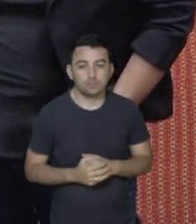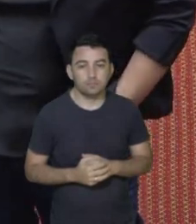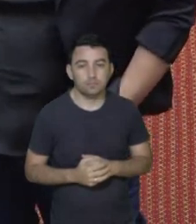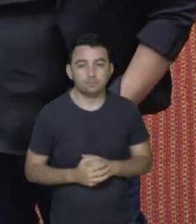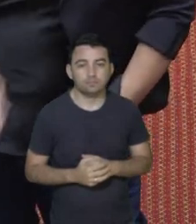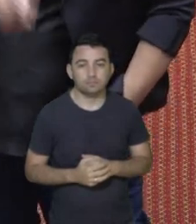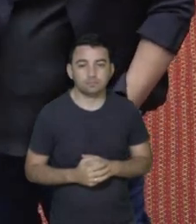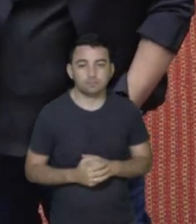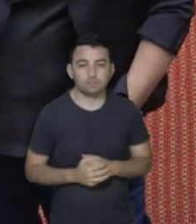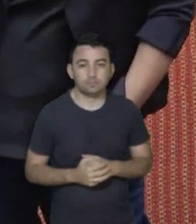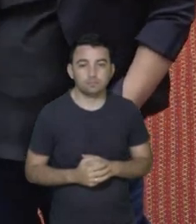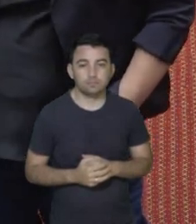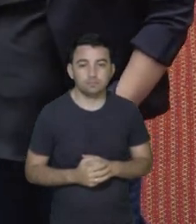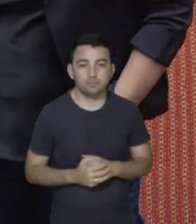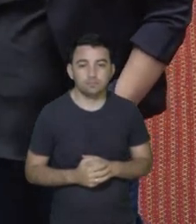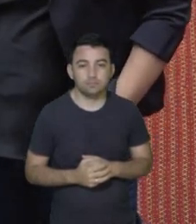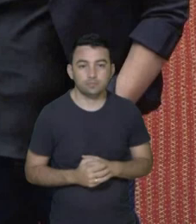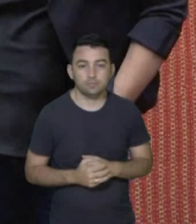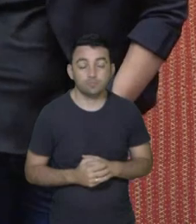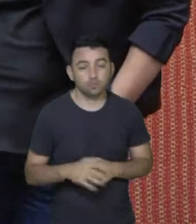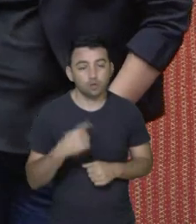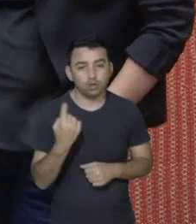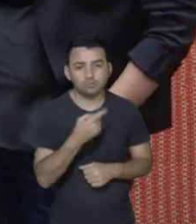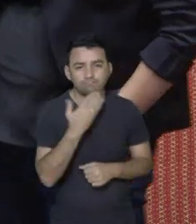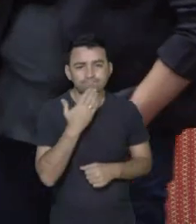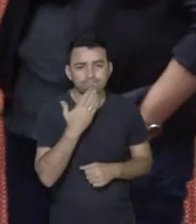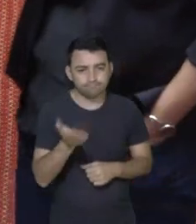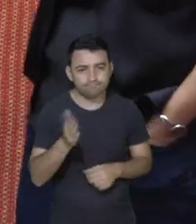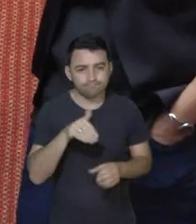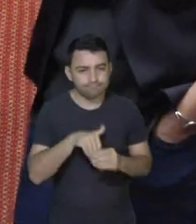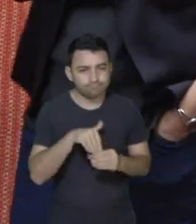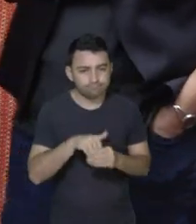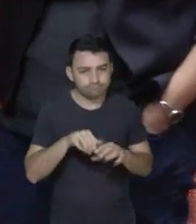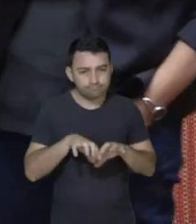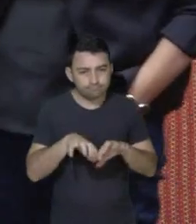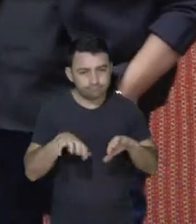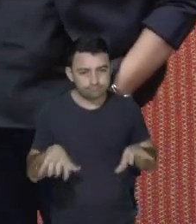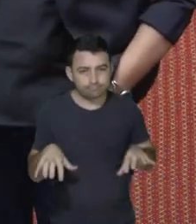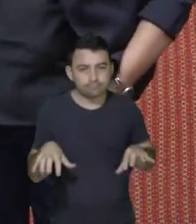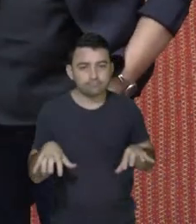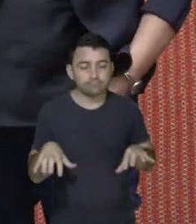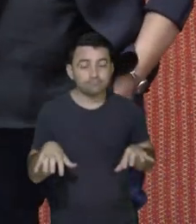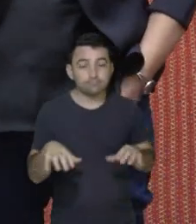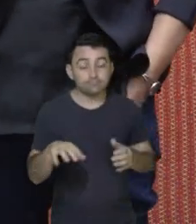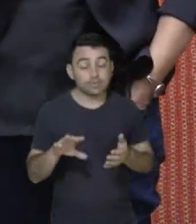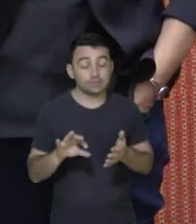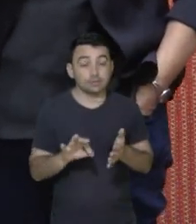tem a palavra. Nós fizemos um pedido de votação em separado, votação destaque,